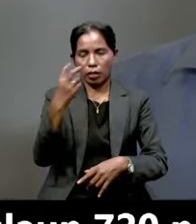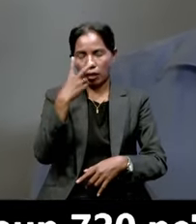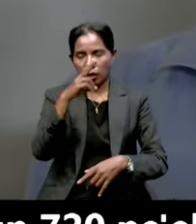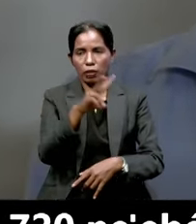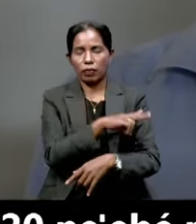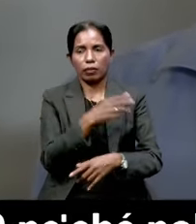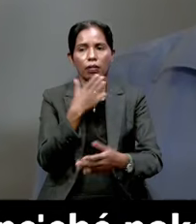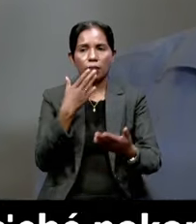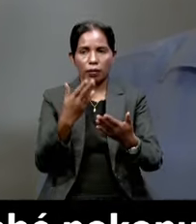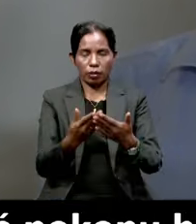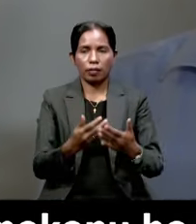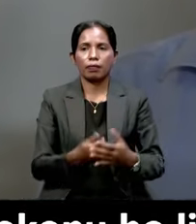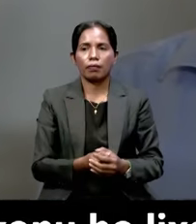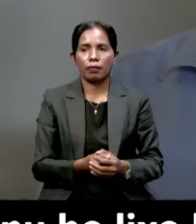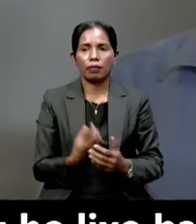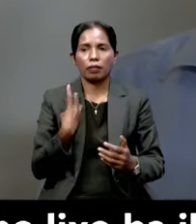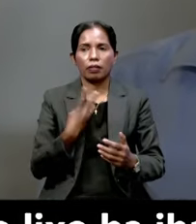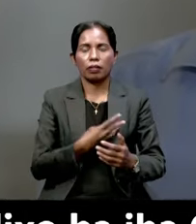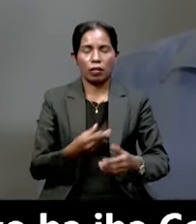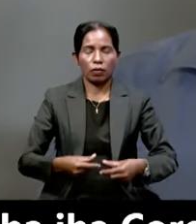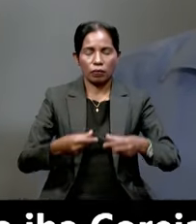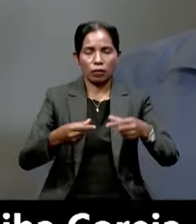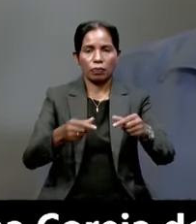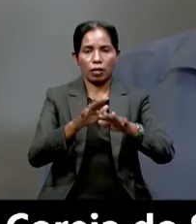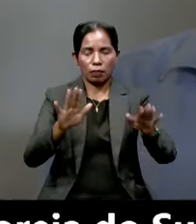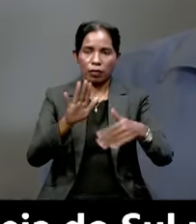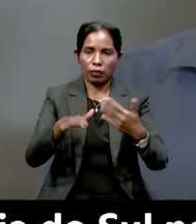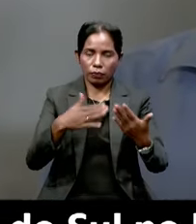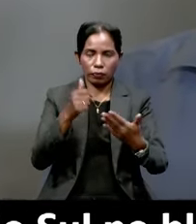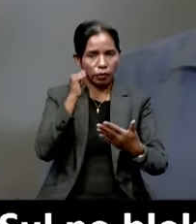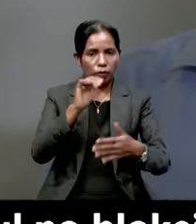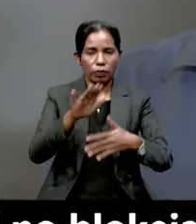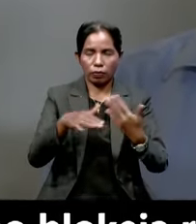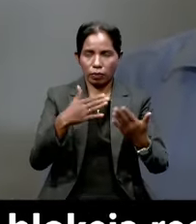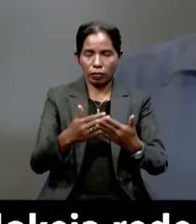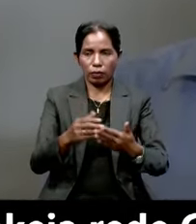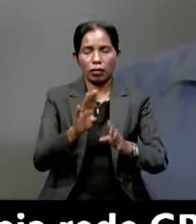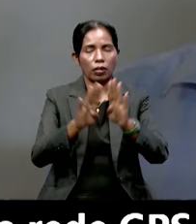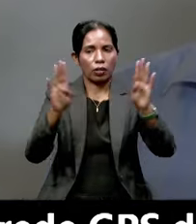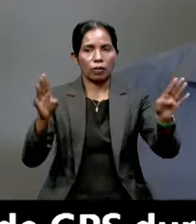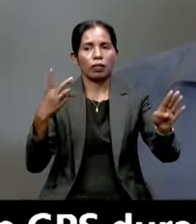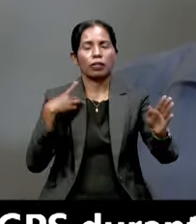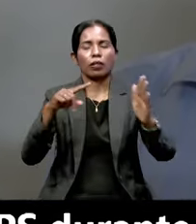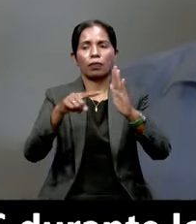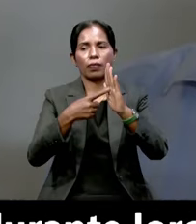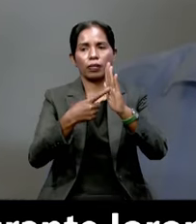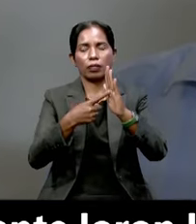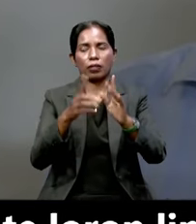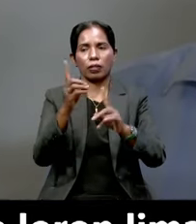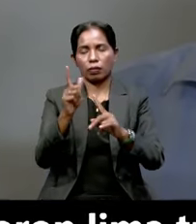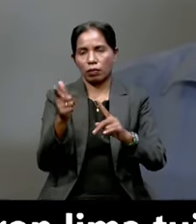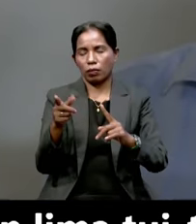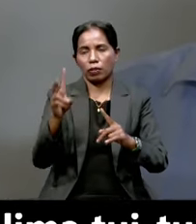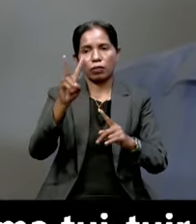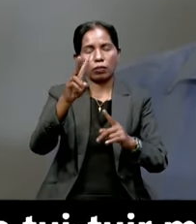ne seguro e ita se for baita ne wan sira iha lançamento ita se ha hu iha dia 22